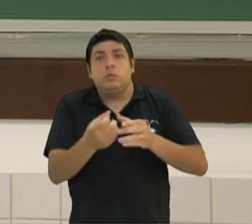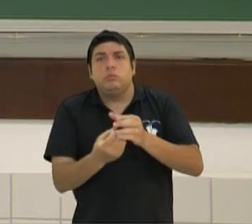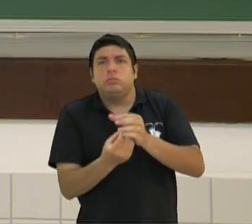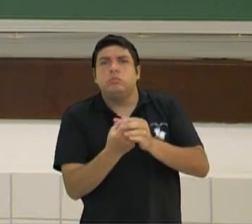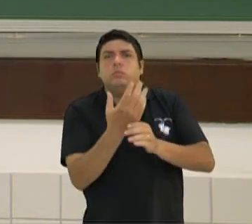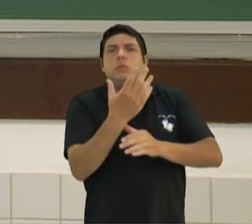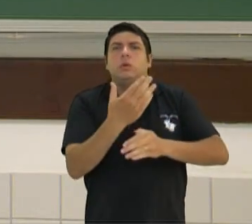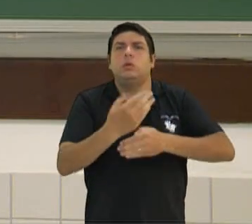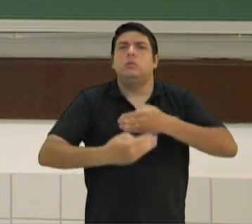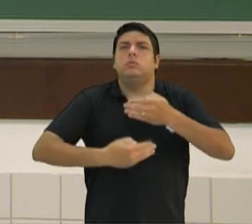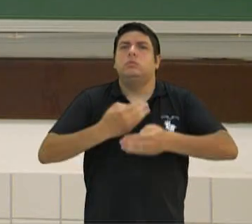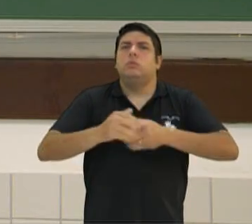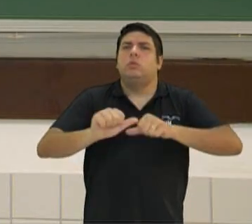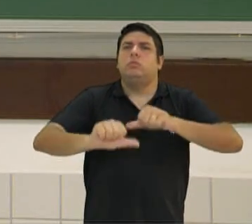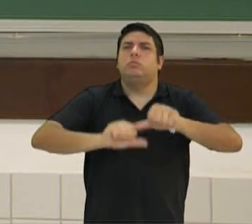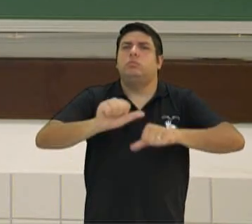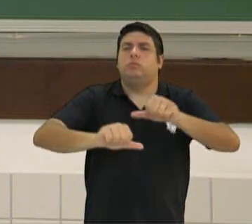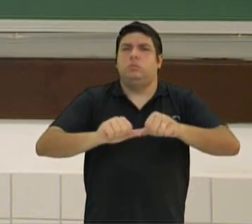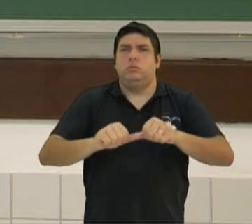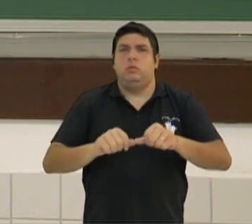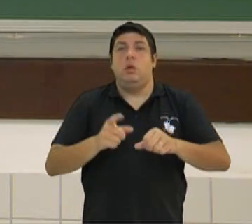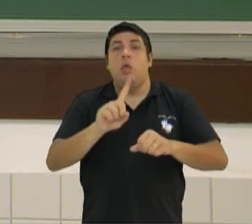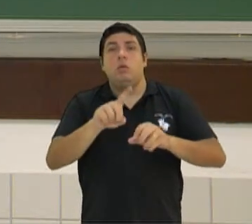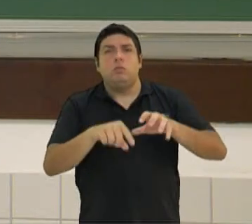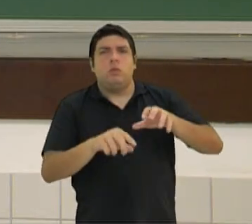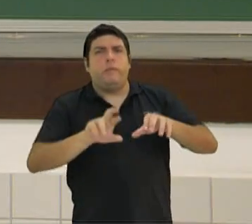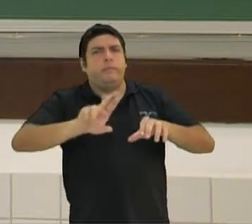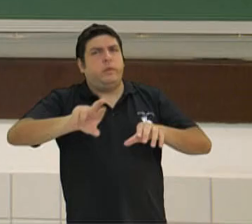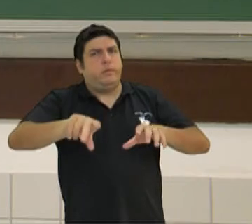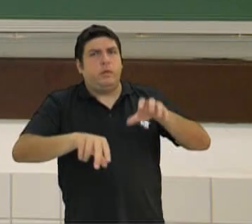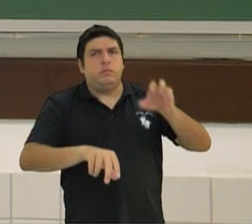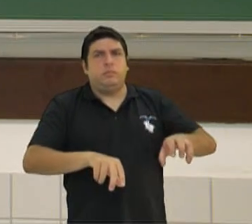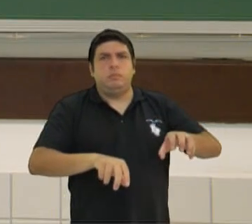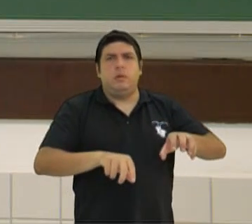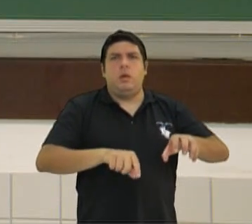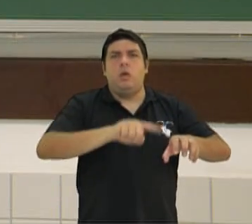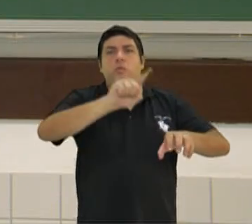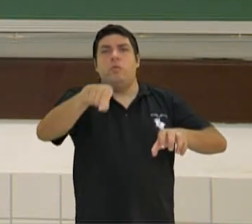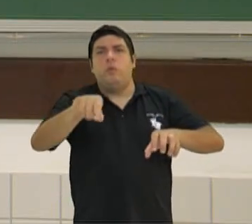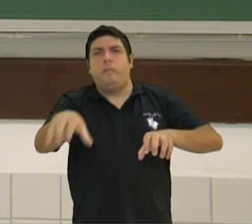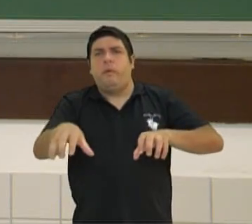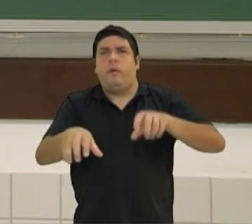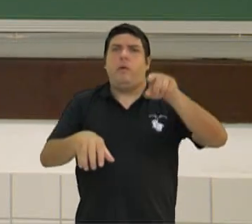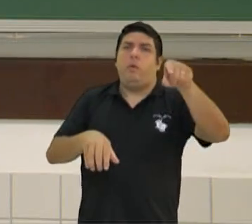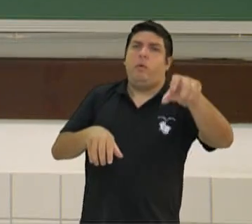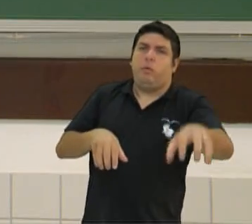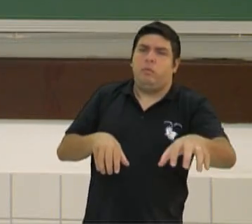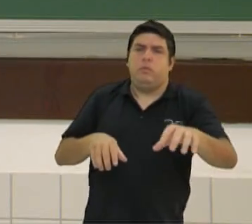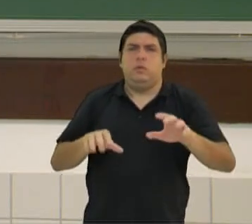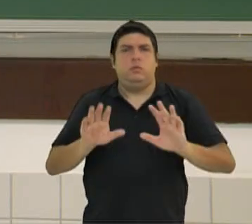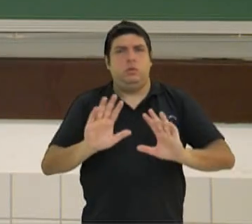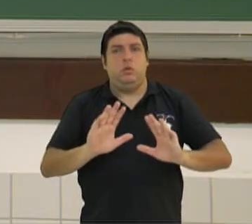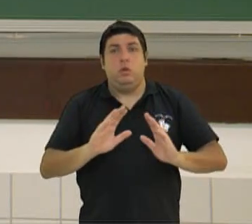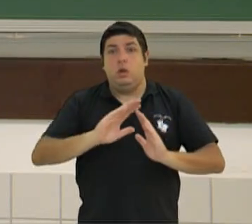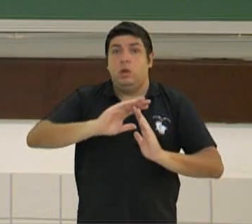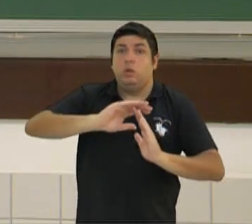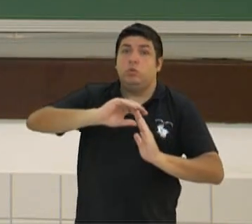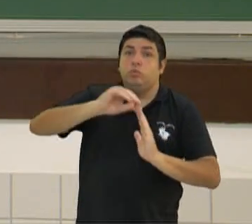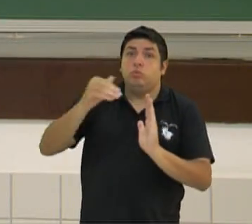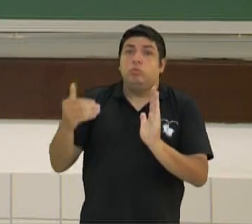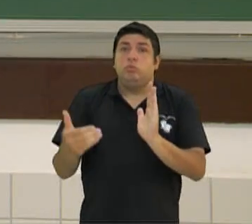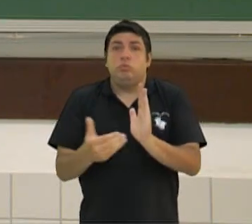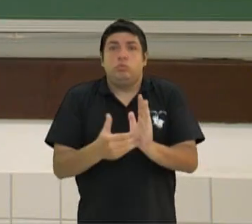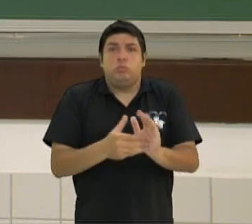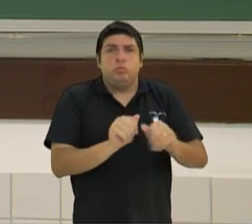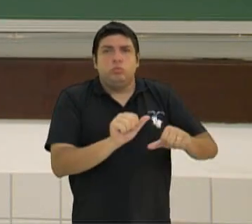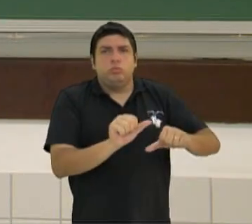de uma ou outra, que fique claro isso, mas de um conjunto ali. É uma mudança geral na maneira, na organização daquele